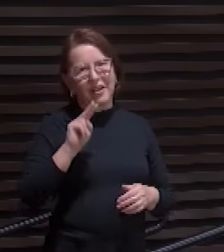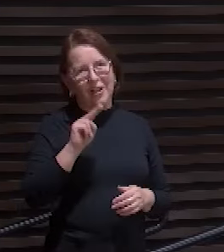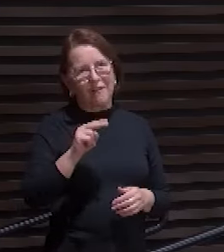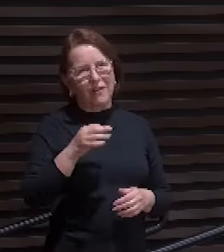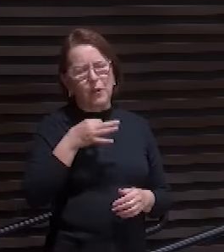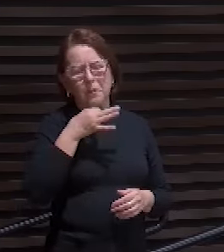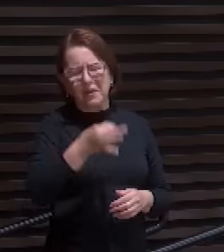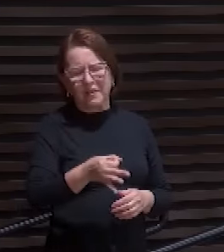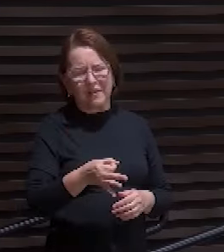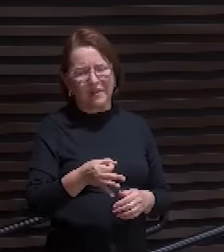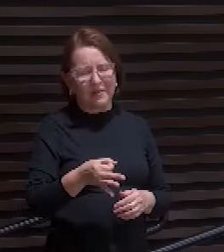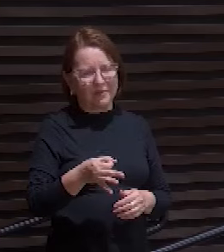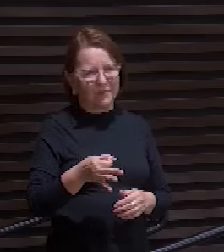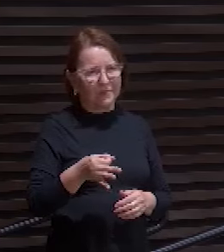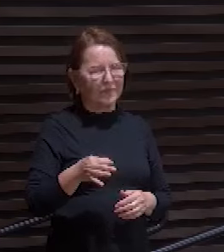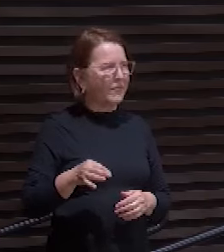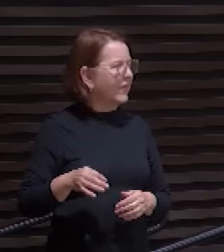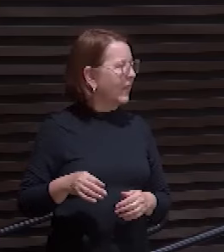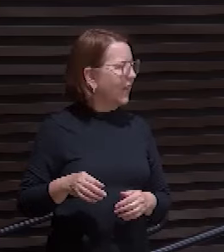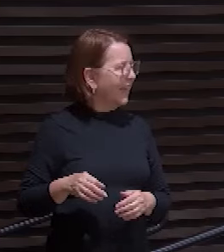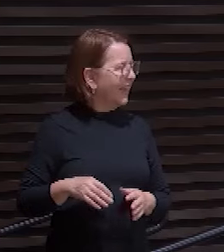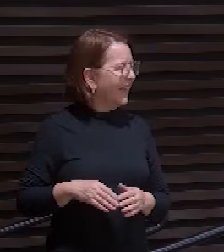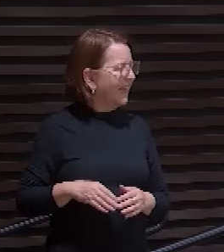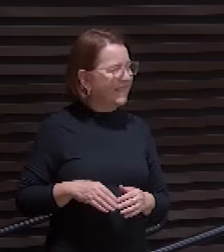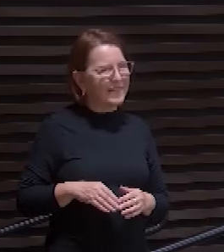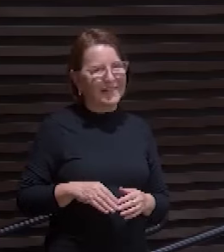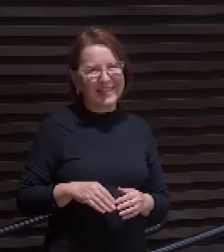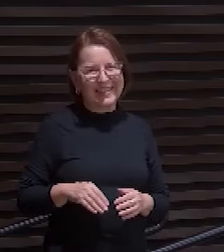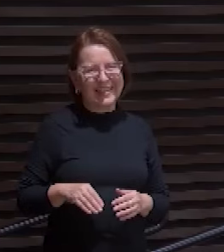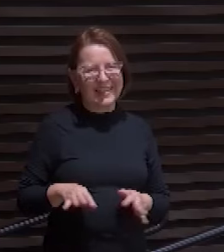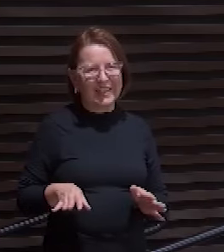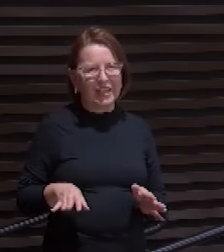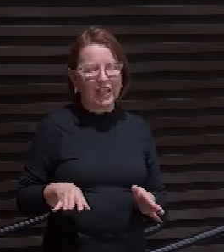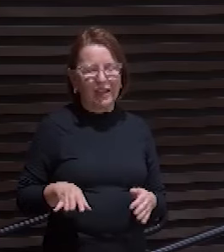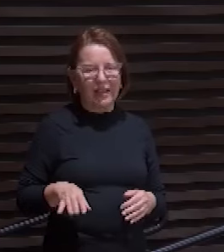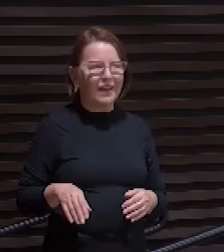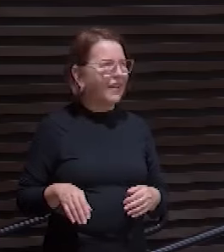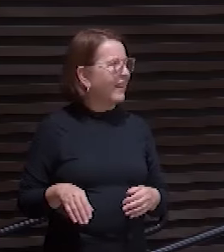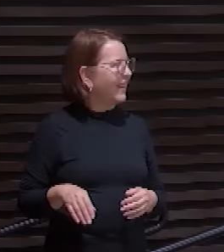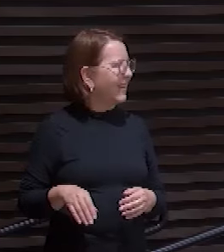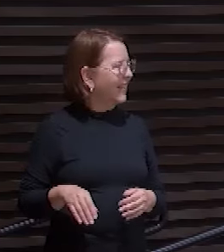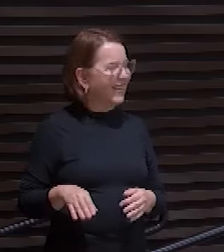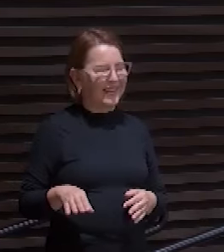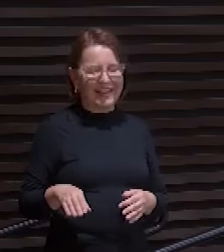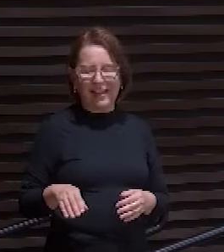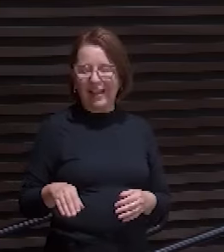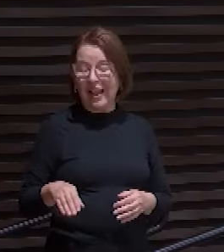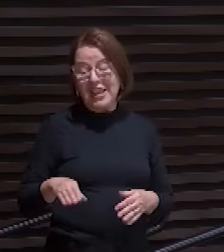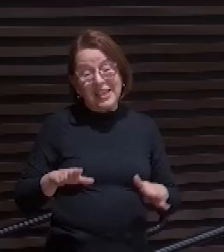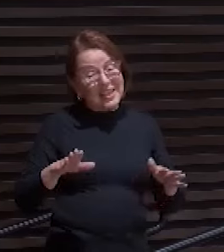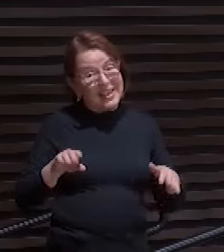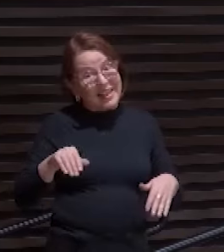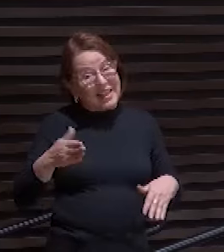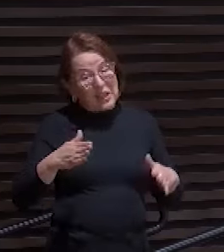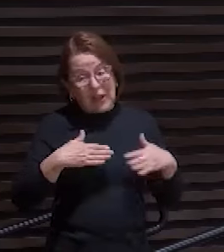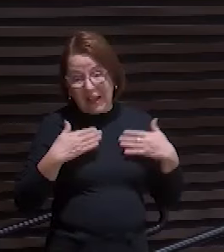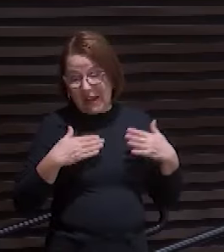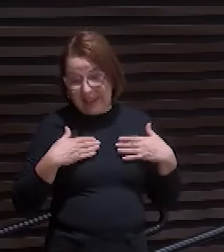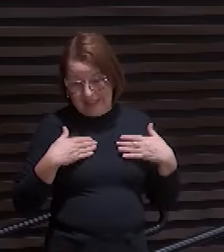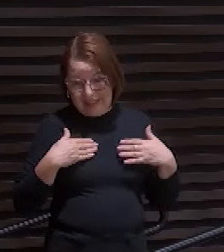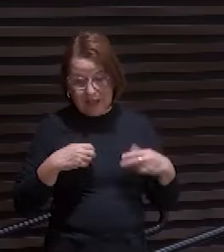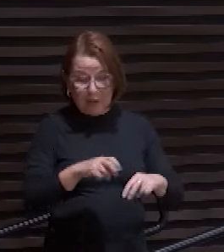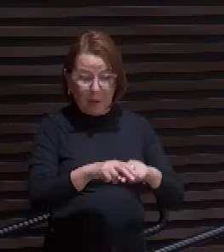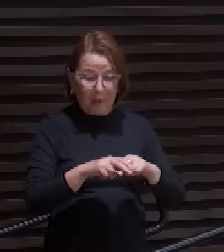vamos tirar, não ficou, aí vamos lá, tiramos, e ruma, e coisa, e a alegria está lá agora, tirou o tapete, a alegria está